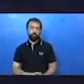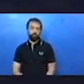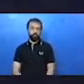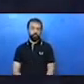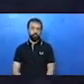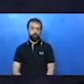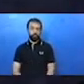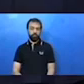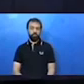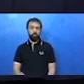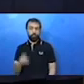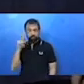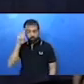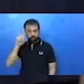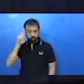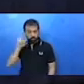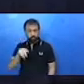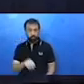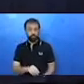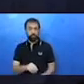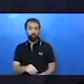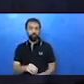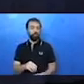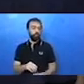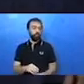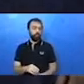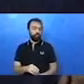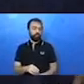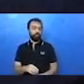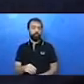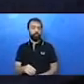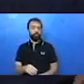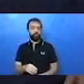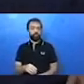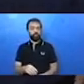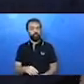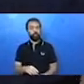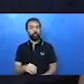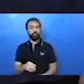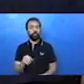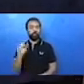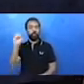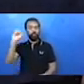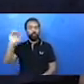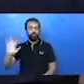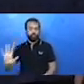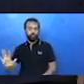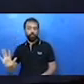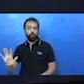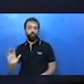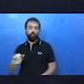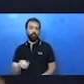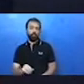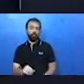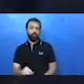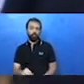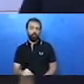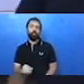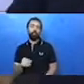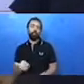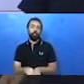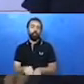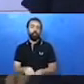161. Lembra que os mapas, as bandeiras e o mapa para essas duas tarefas tem no final da